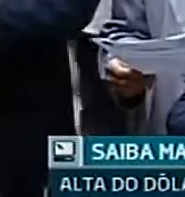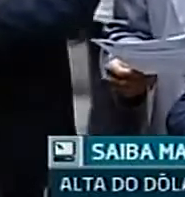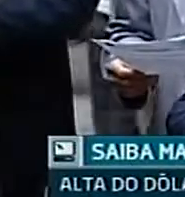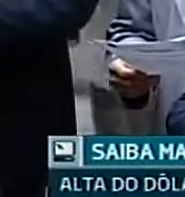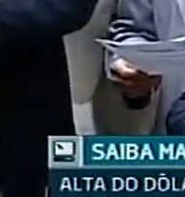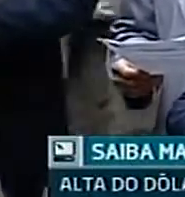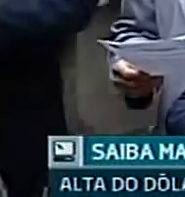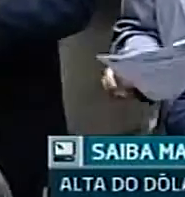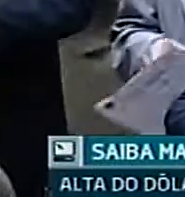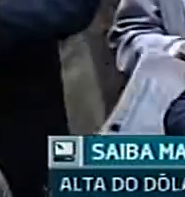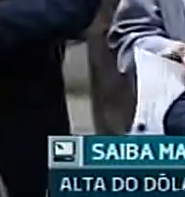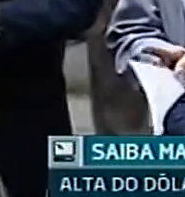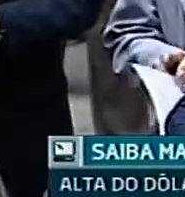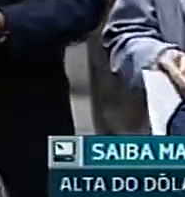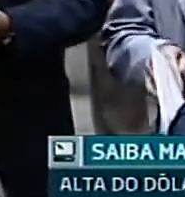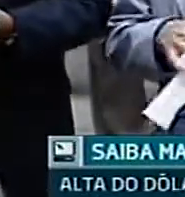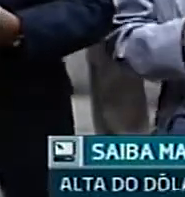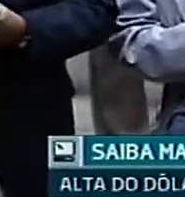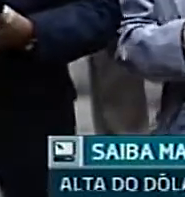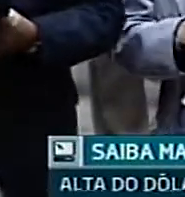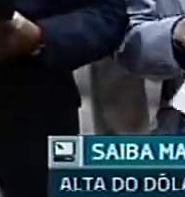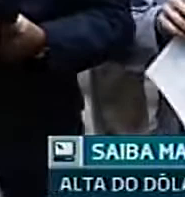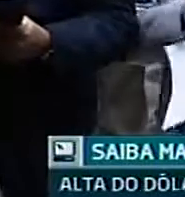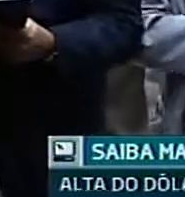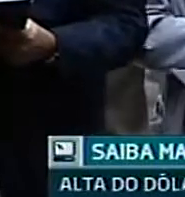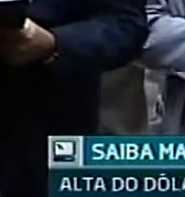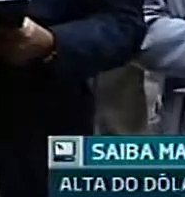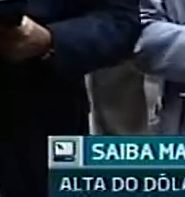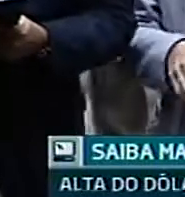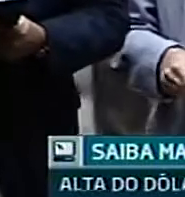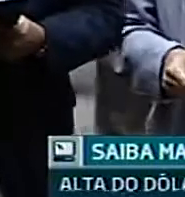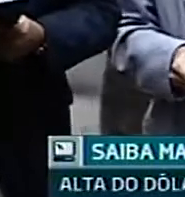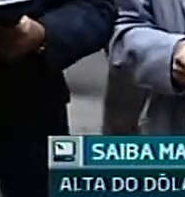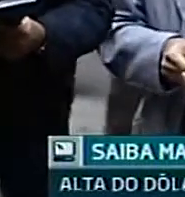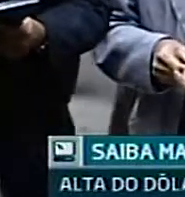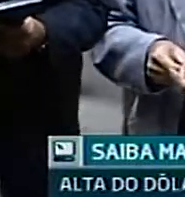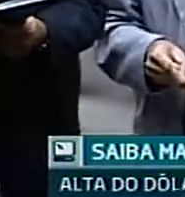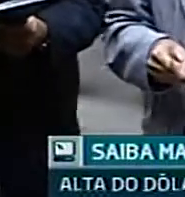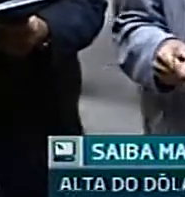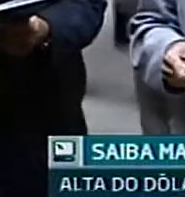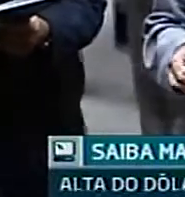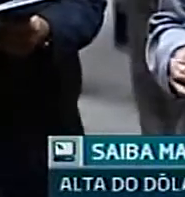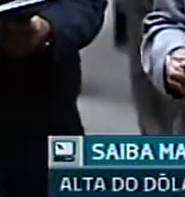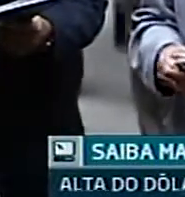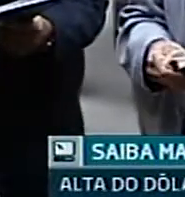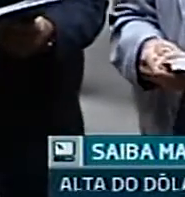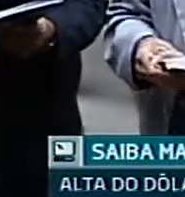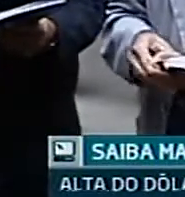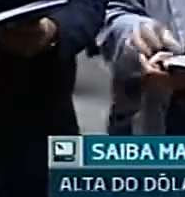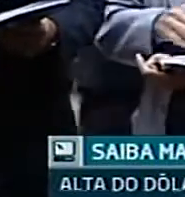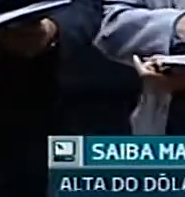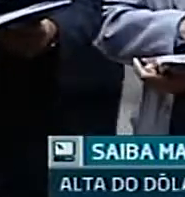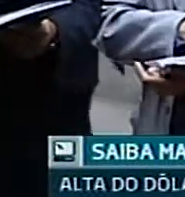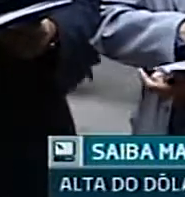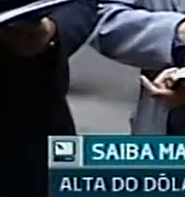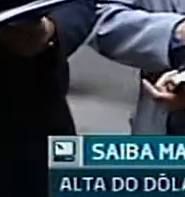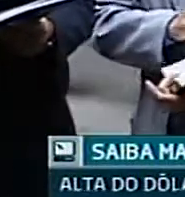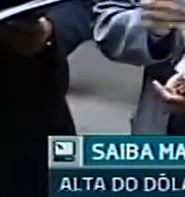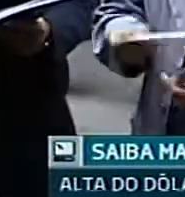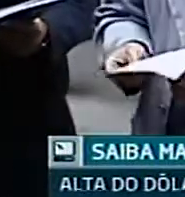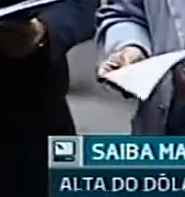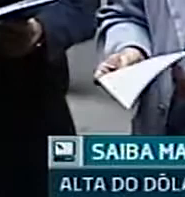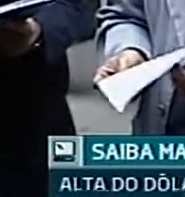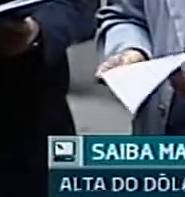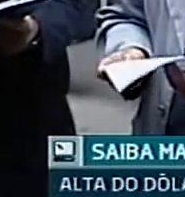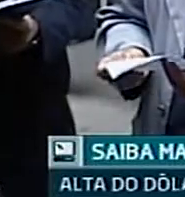artigo 14 e eu queria saber da deputada Manuela como é que ficou o texto, como é que vai ficar o texto exatamente com